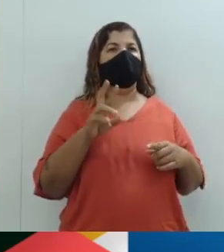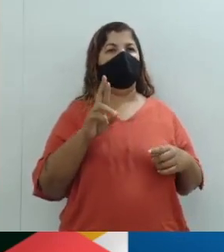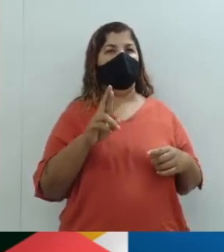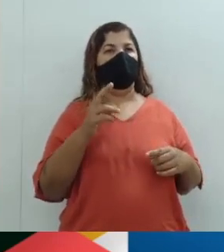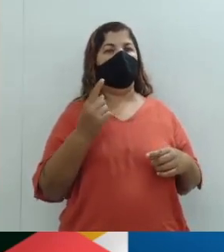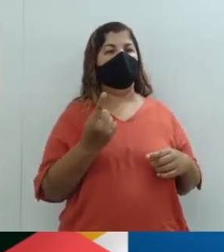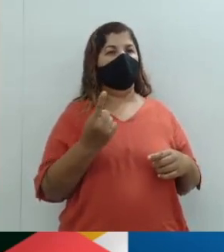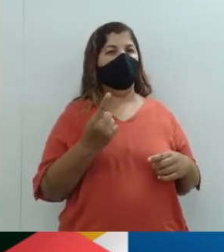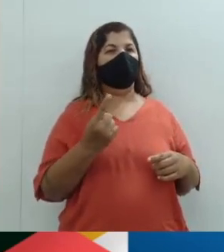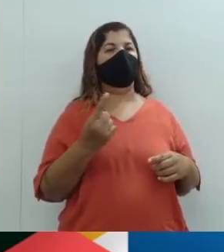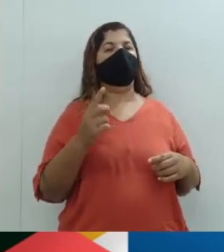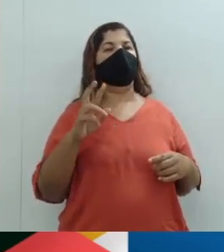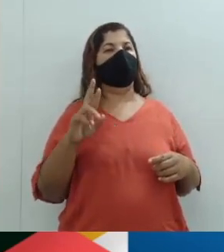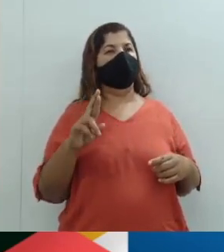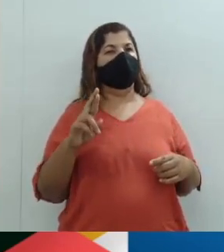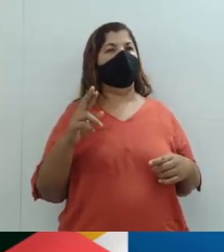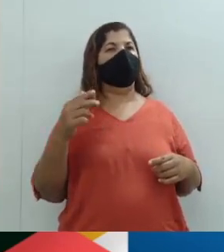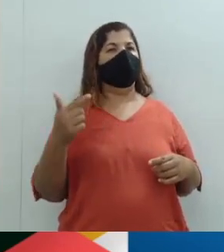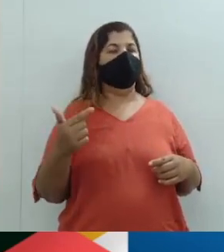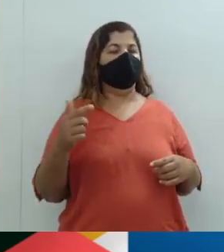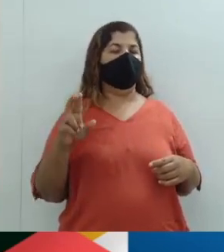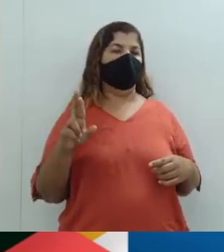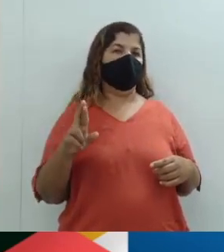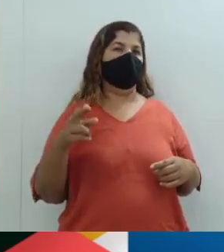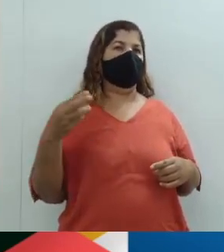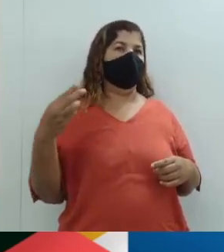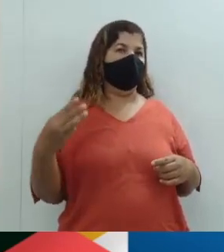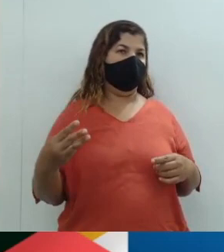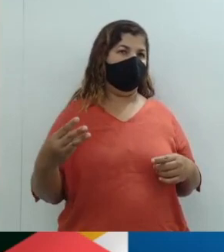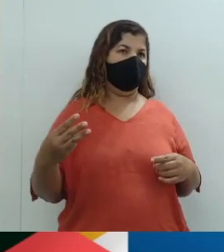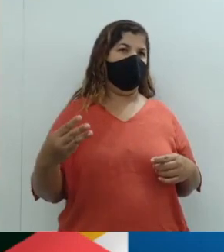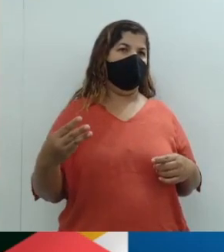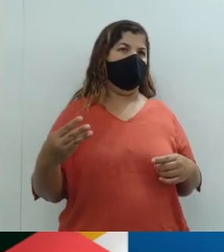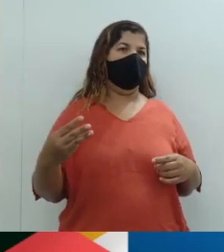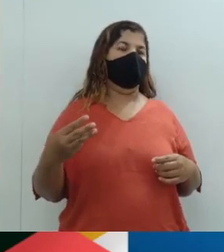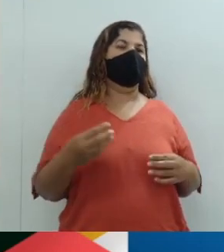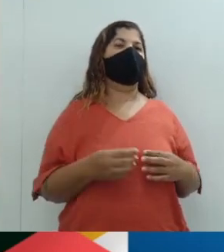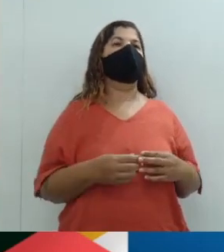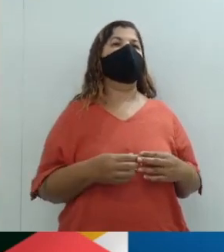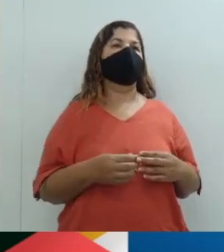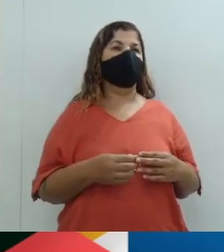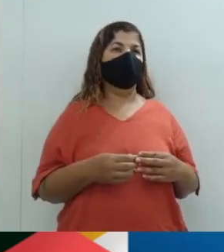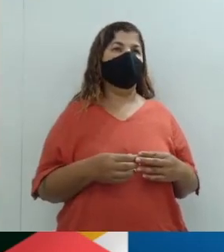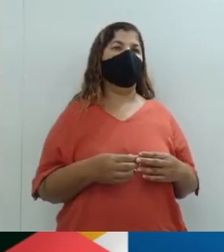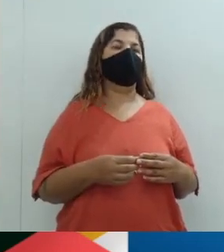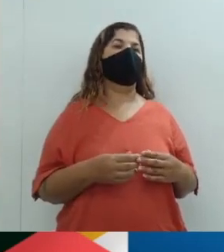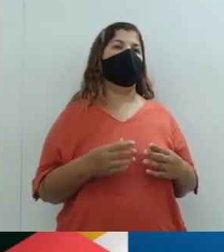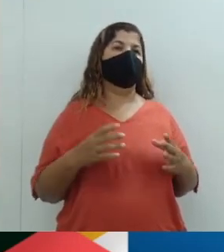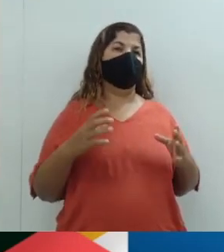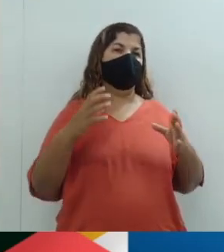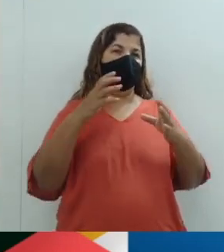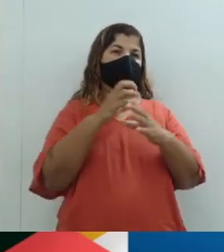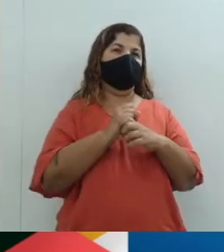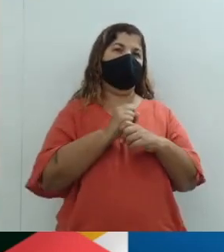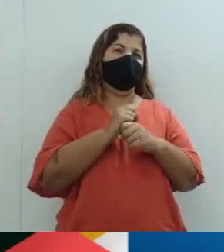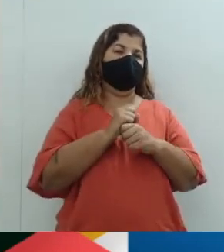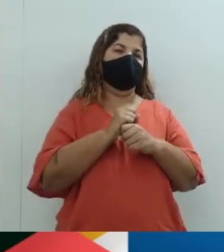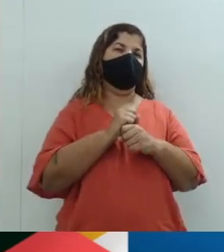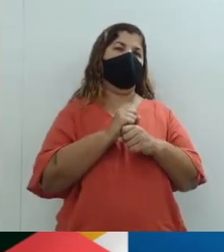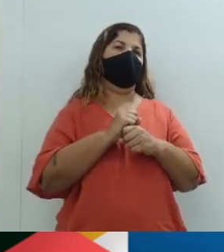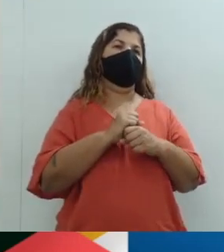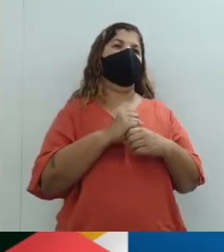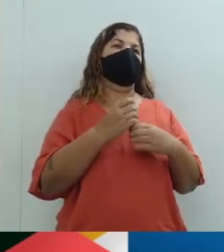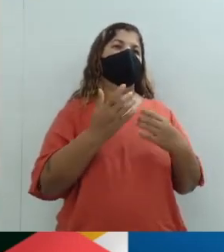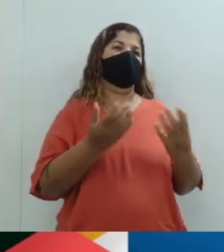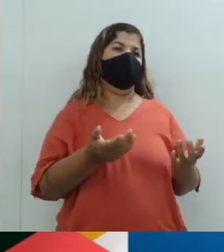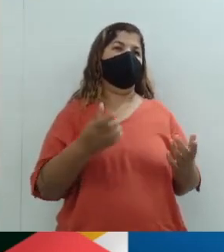1, mais a resistência do resistor 2, mais a resistência do resistor 3. Então, se eu somo todas essas resistências aí, eu vou ter